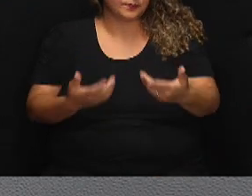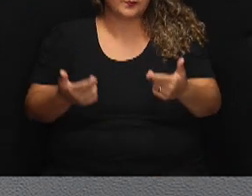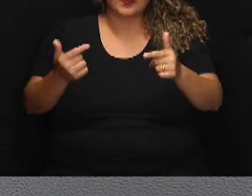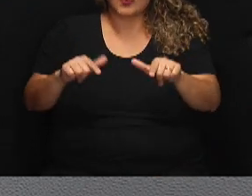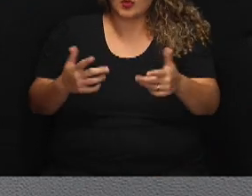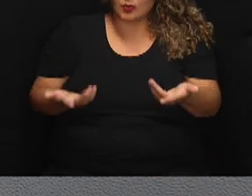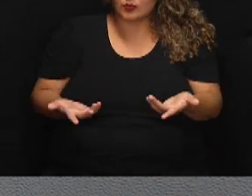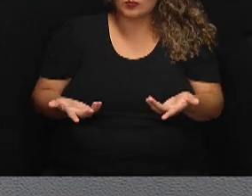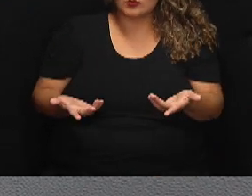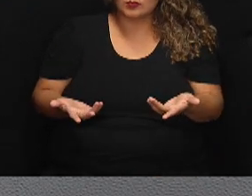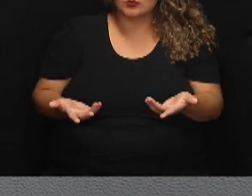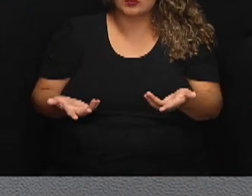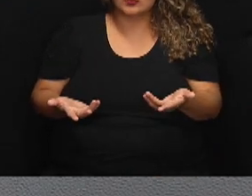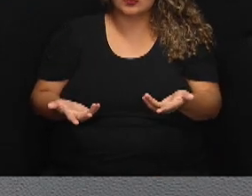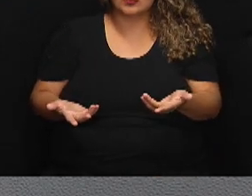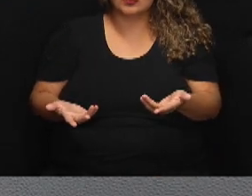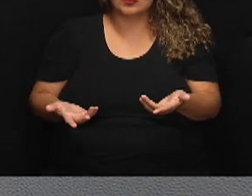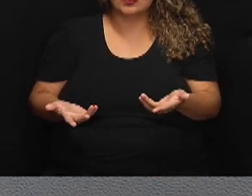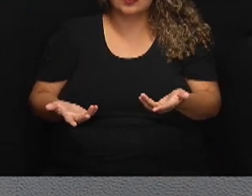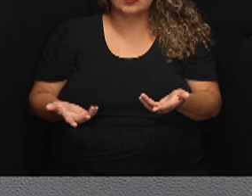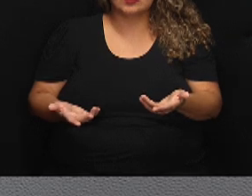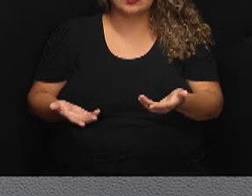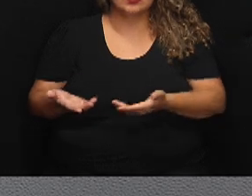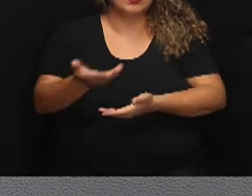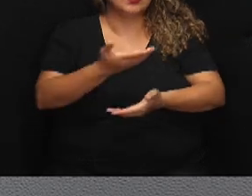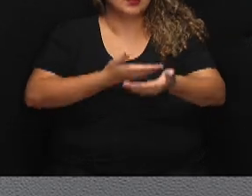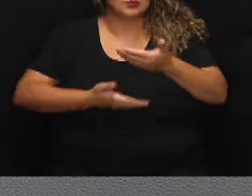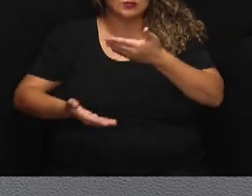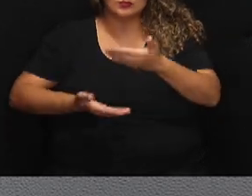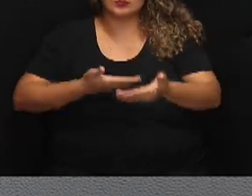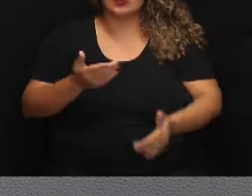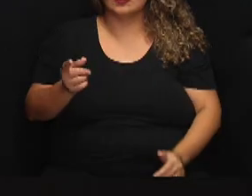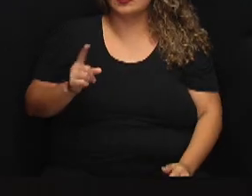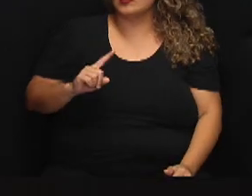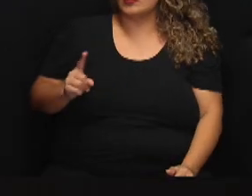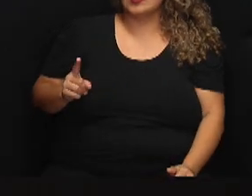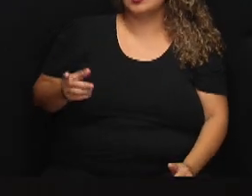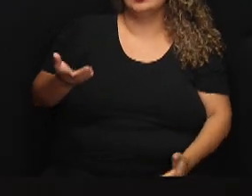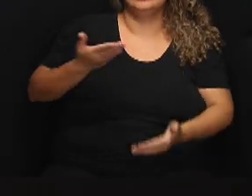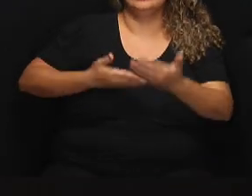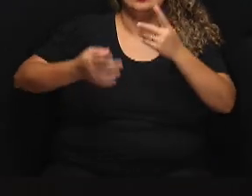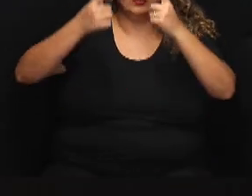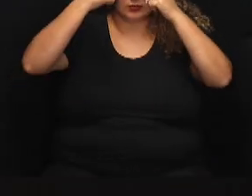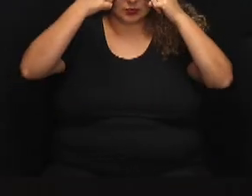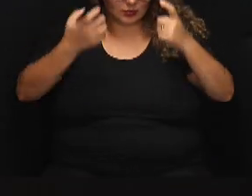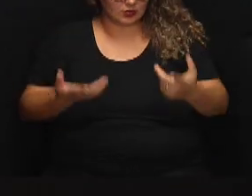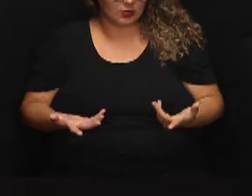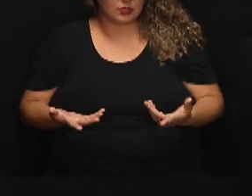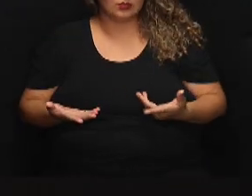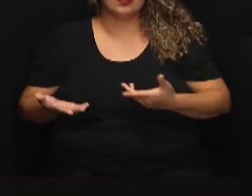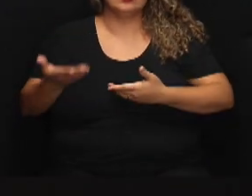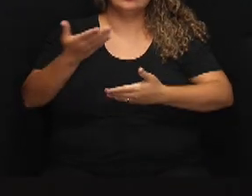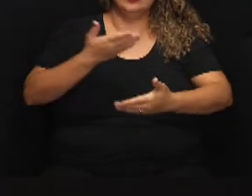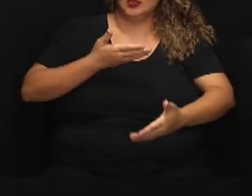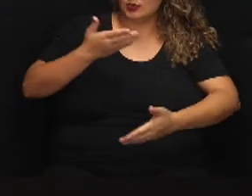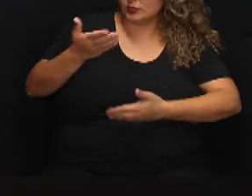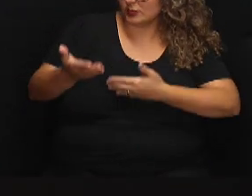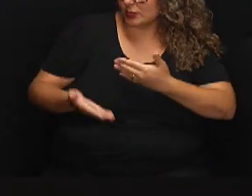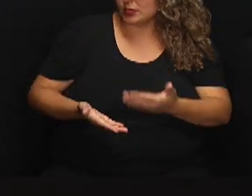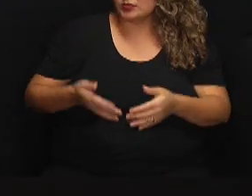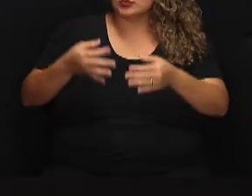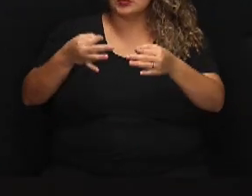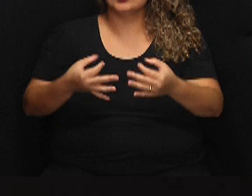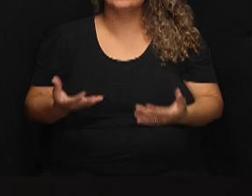espaço de troca, mas não uma troca violenta, né? Uma troca que seja